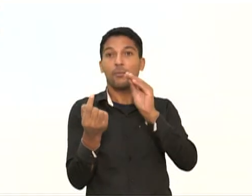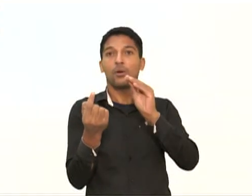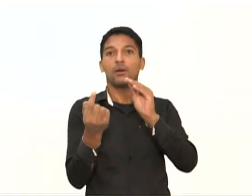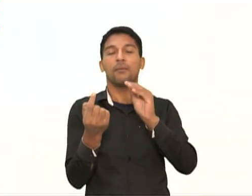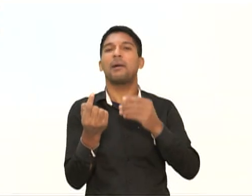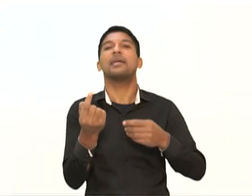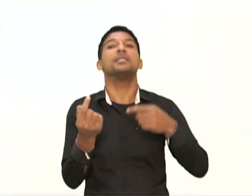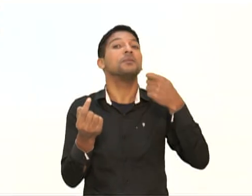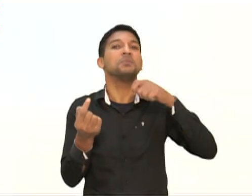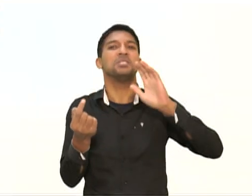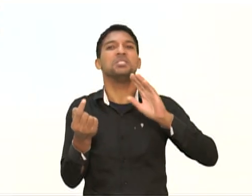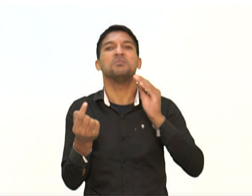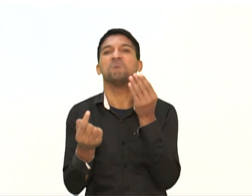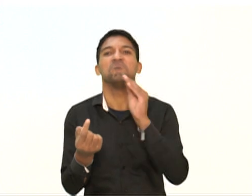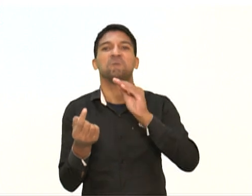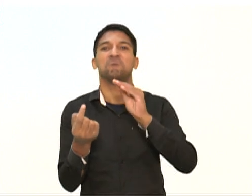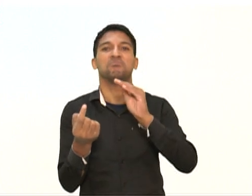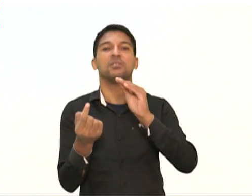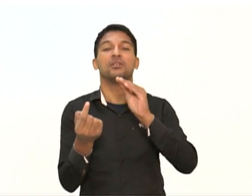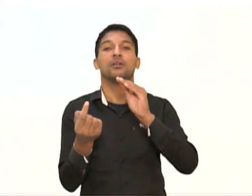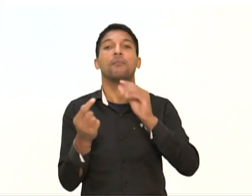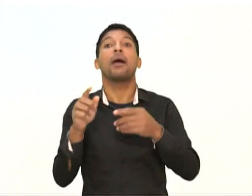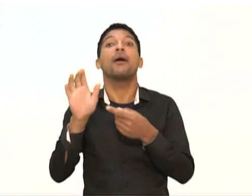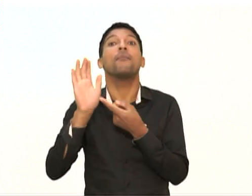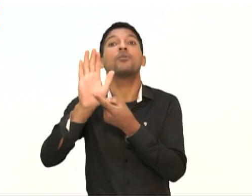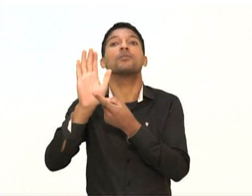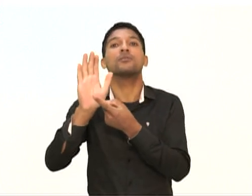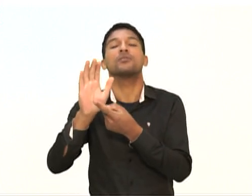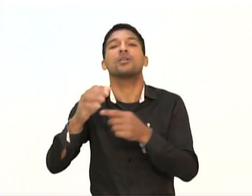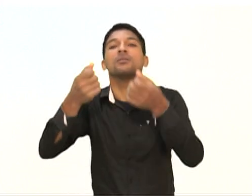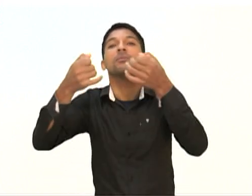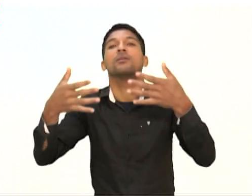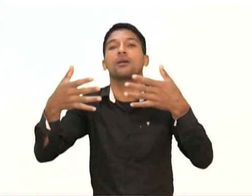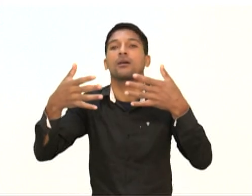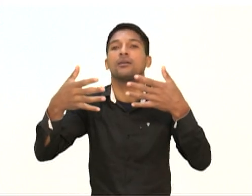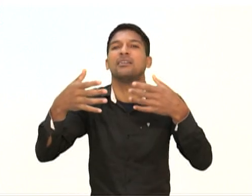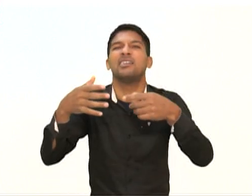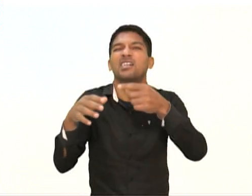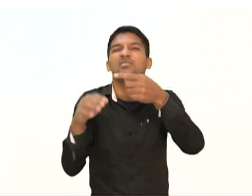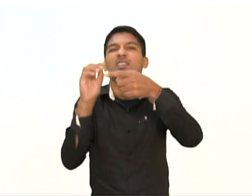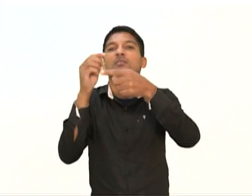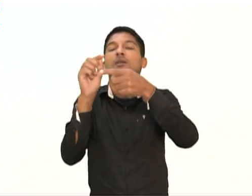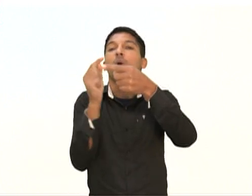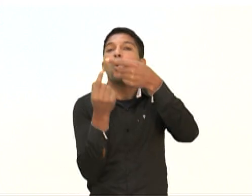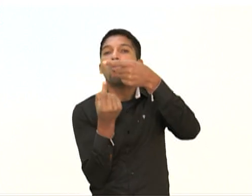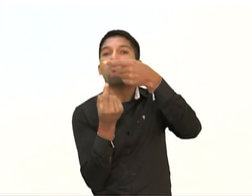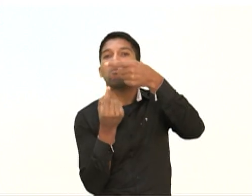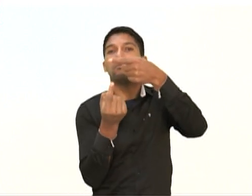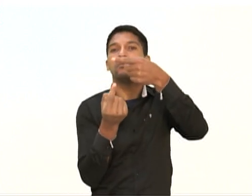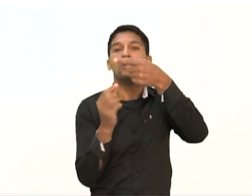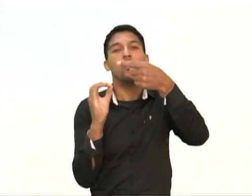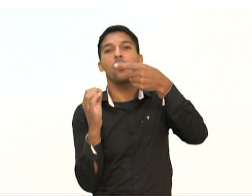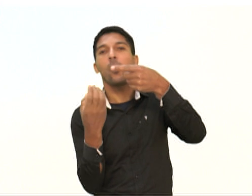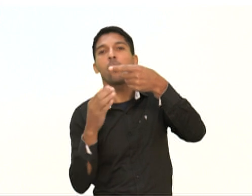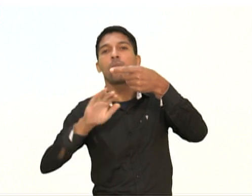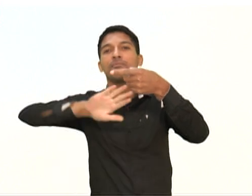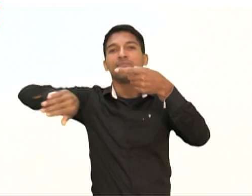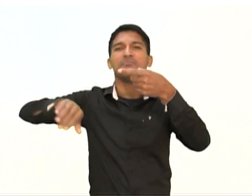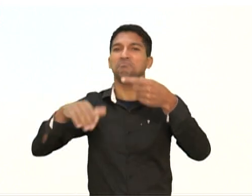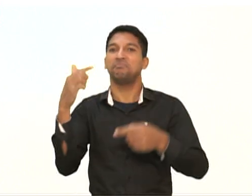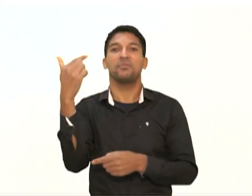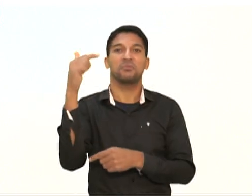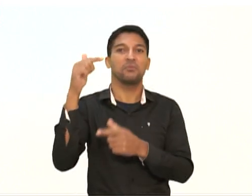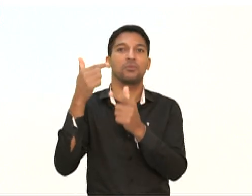exercício anterior eu não tinha colocado, eu só falei. Agora eu quis colocar porque tem muitas pessoas que às vezes vão fazer somas